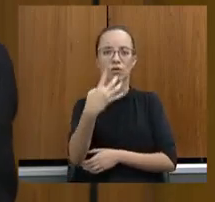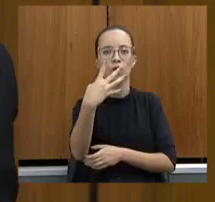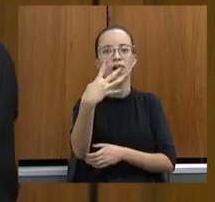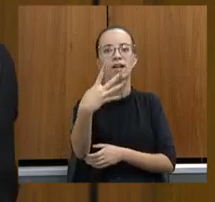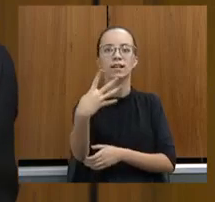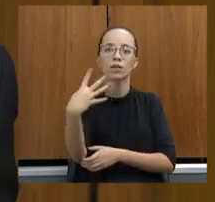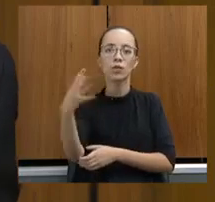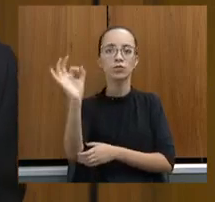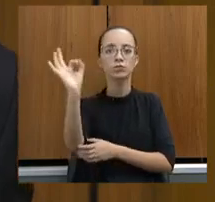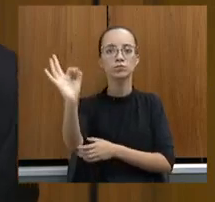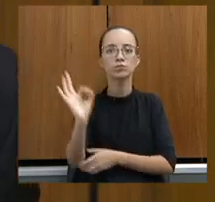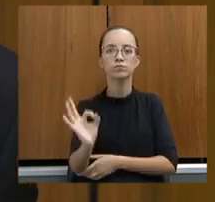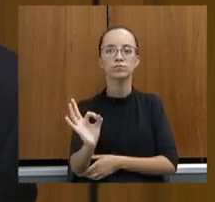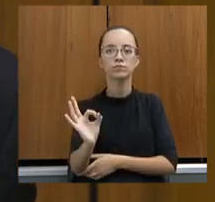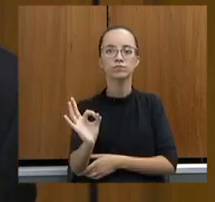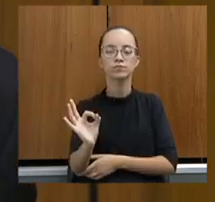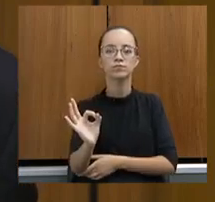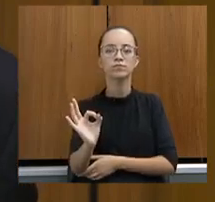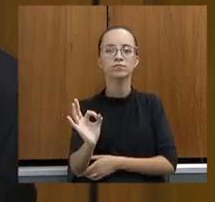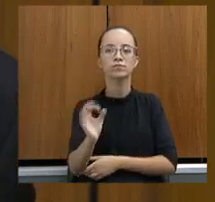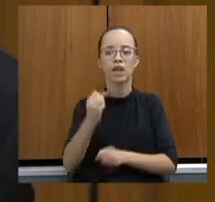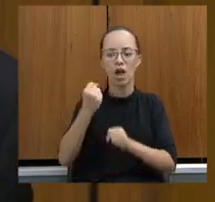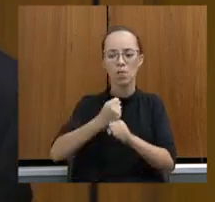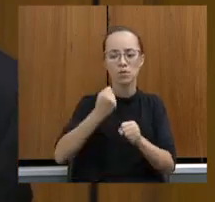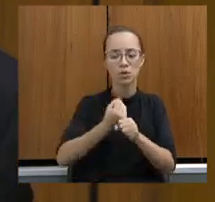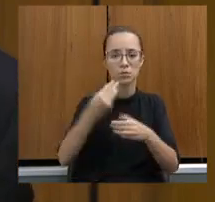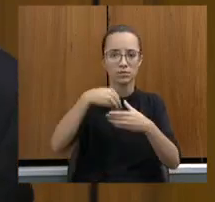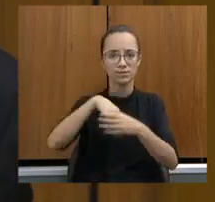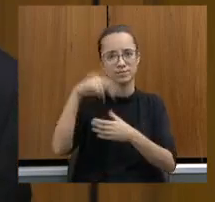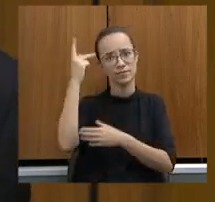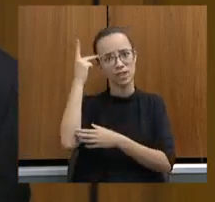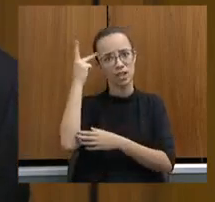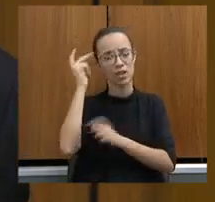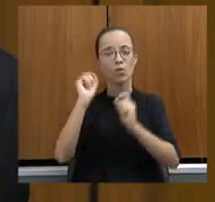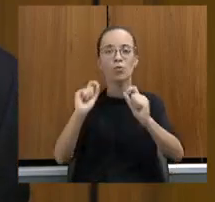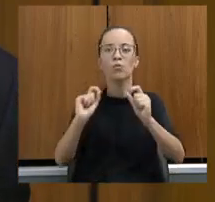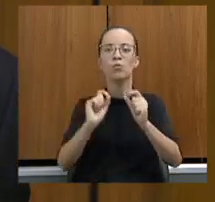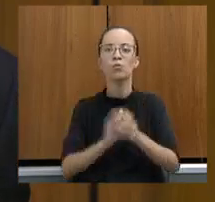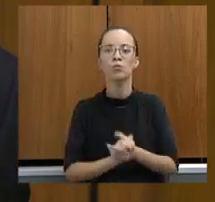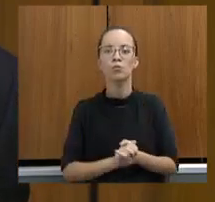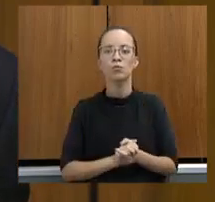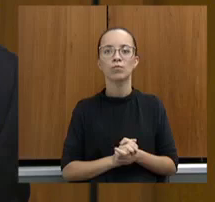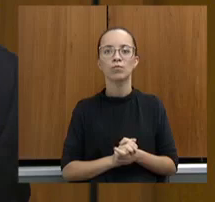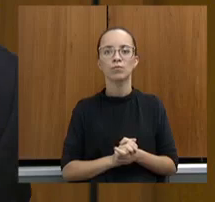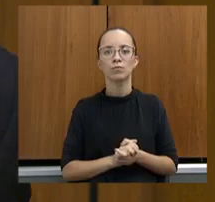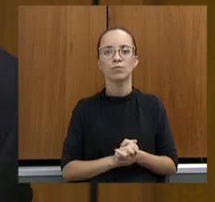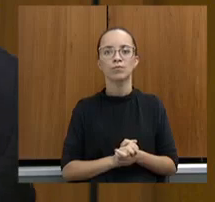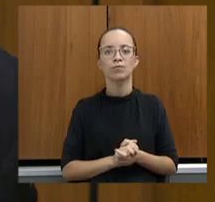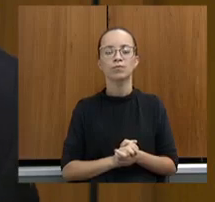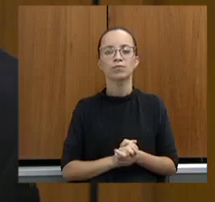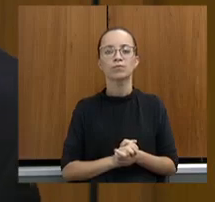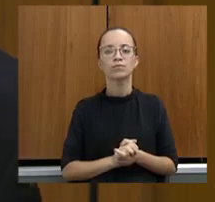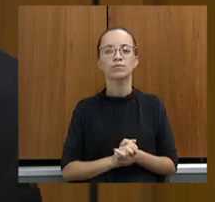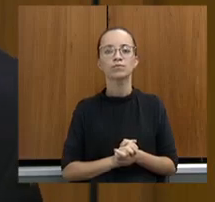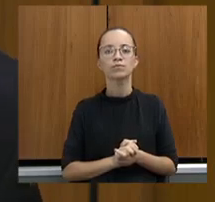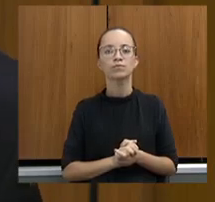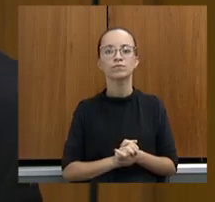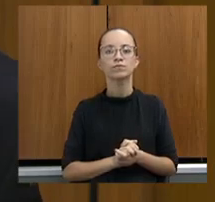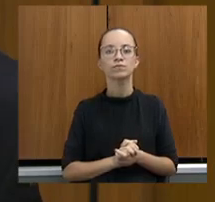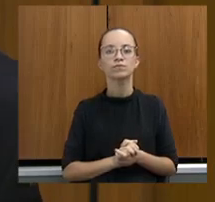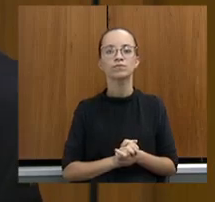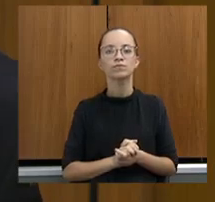81,44% uma das obras de São Paulo é a seguinte a drenagem